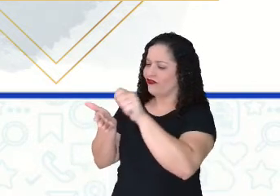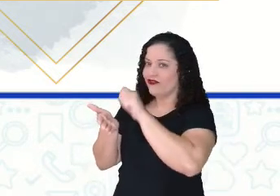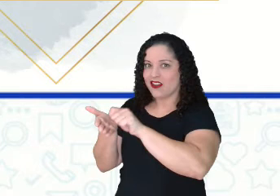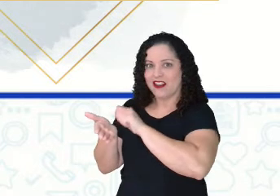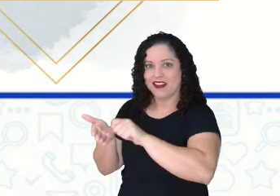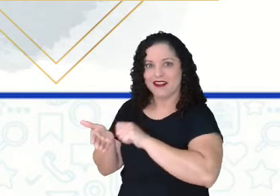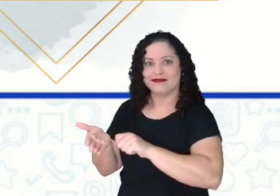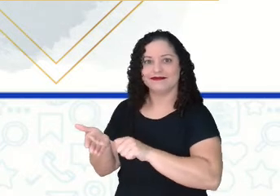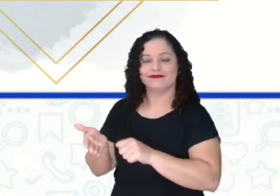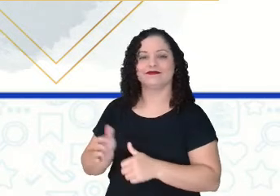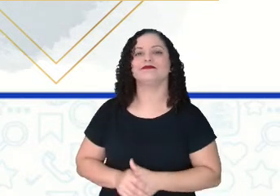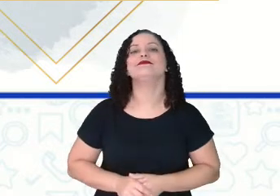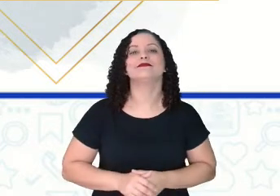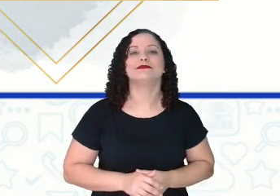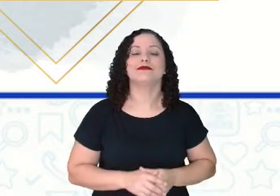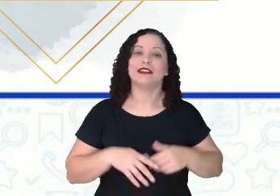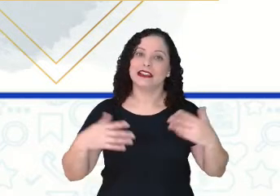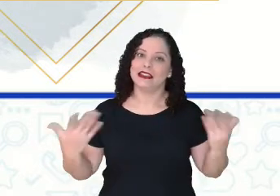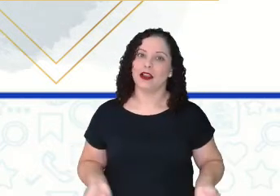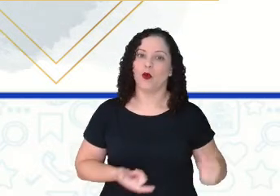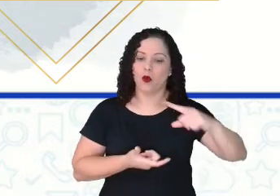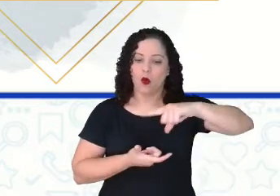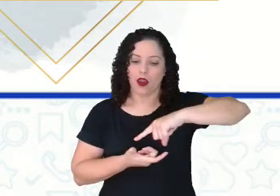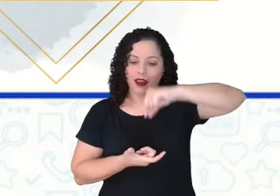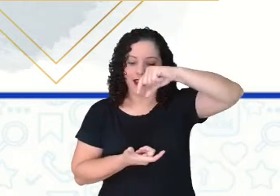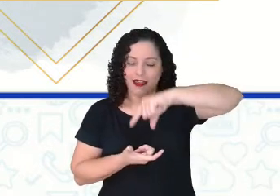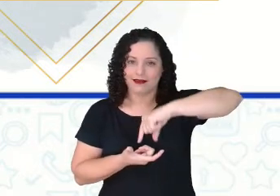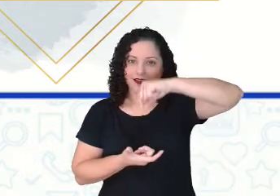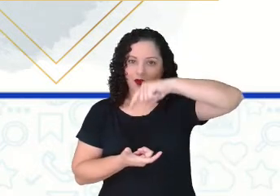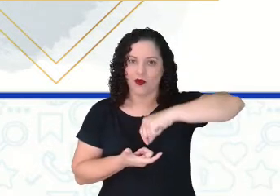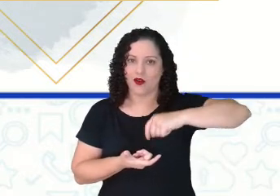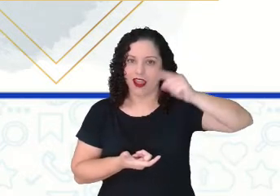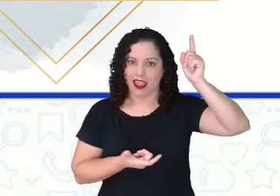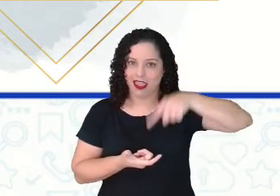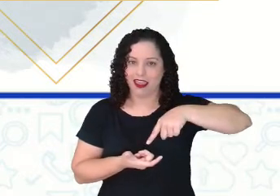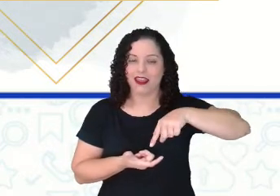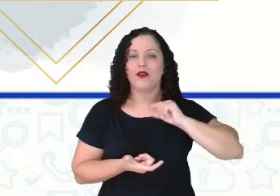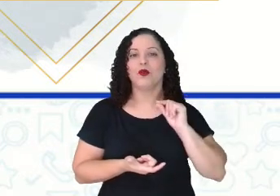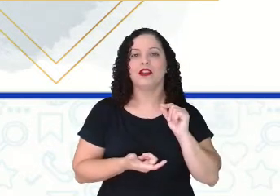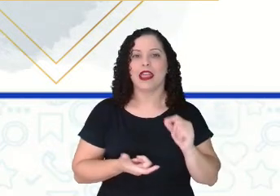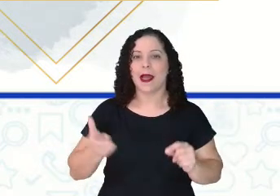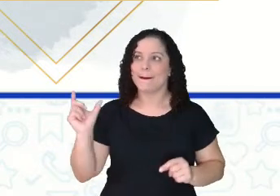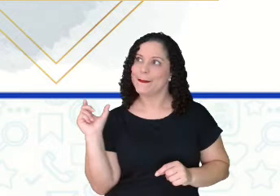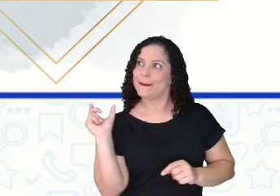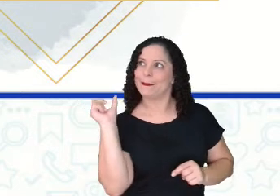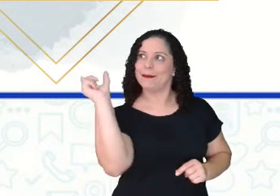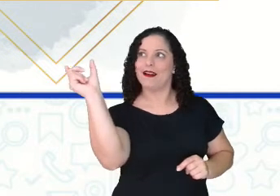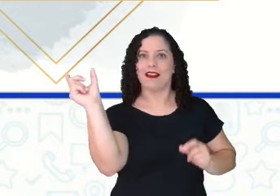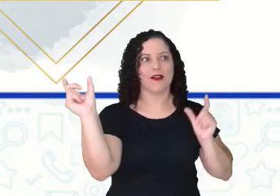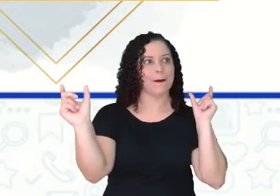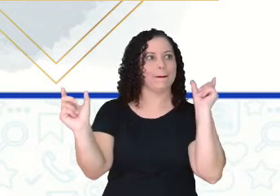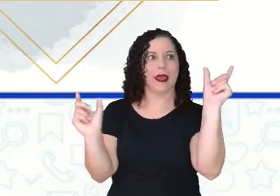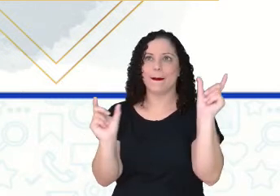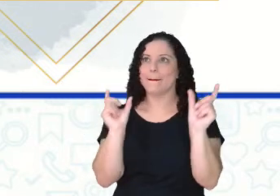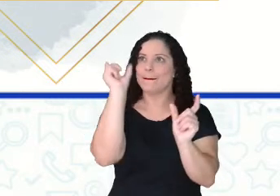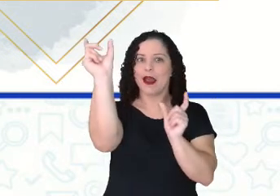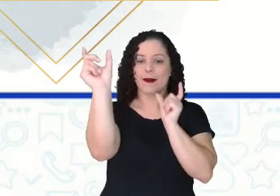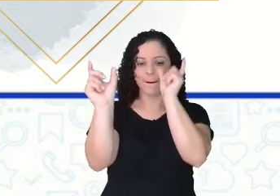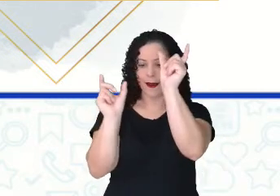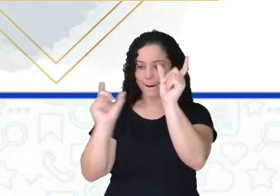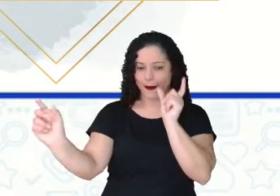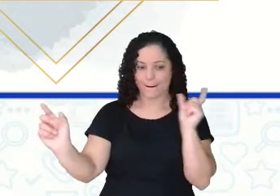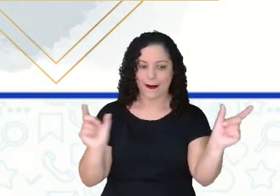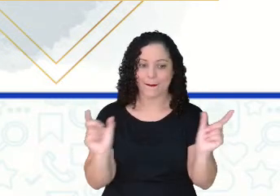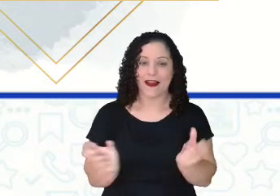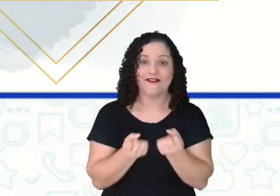contexto. Então, o léxico é tudo isso, não é, que escrevemos, não é, que expressamos, são as palavras, minha gente.